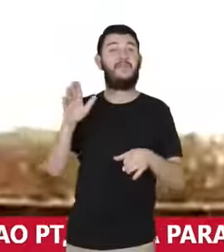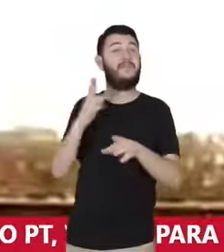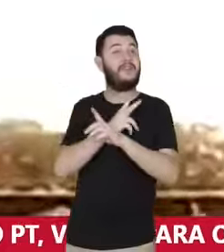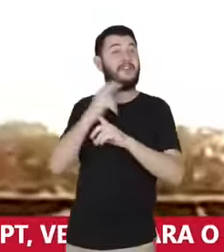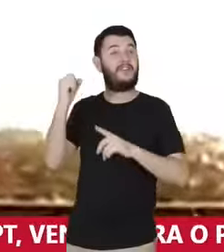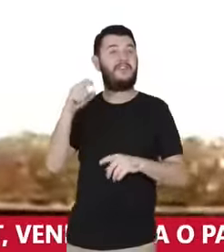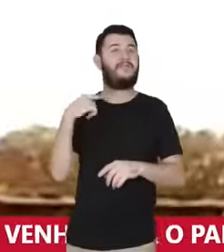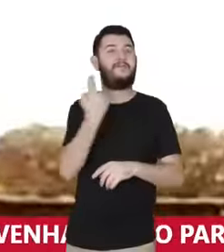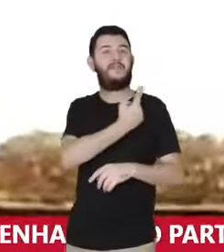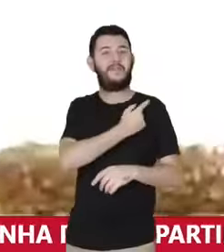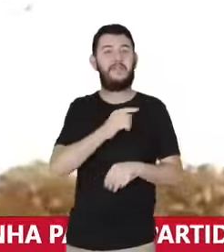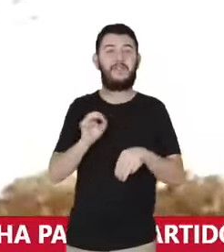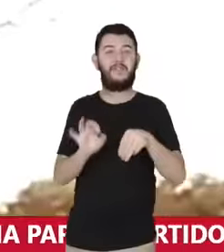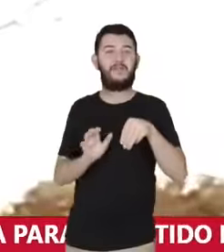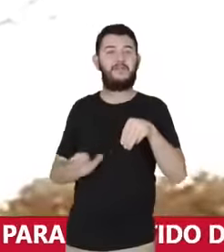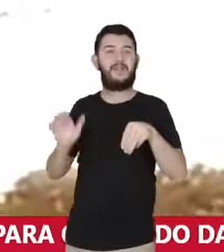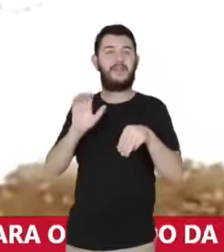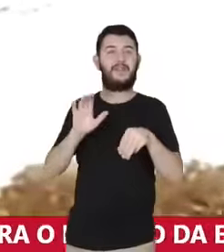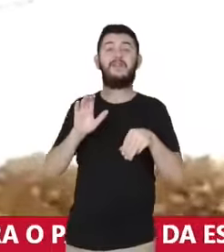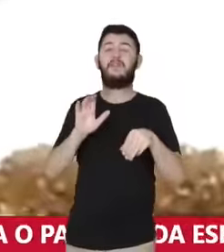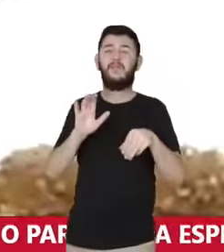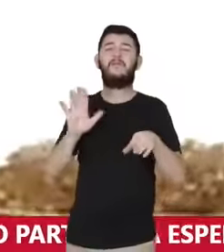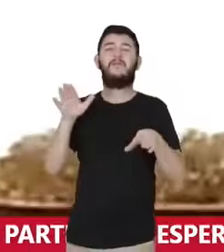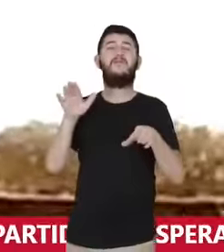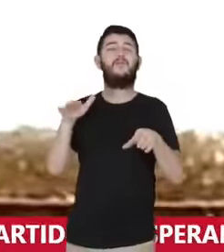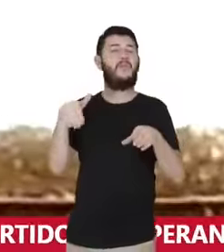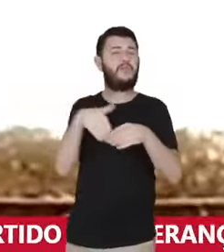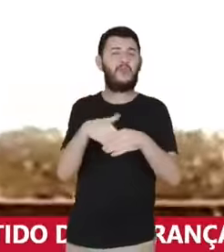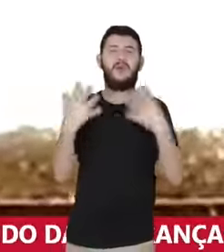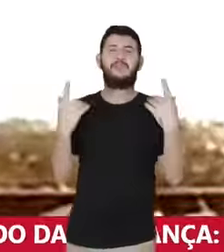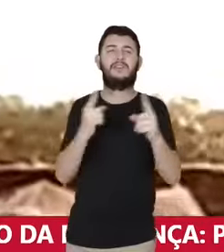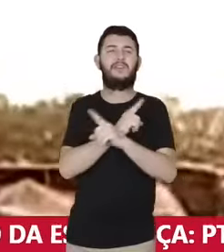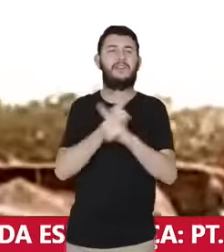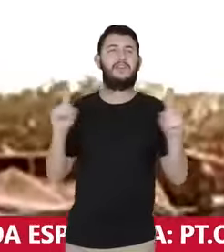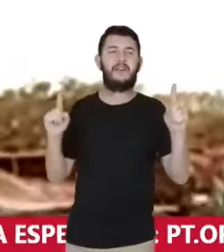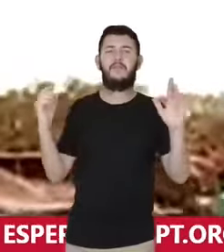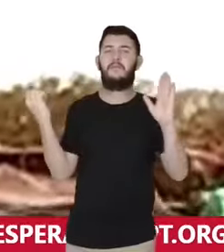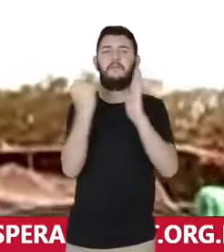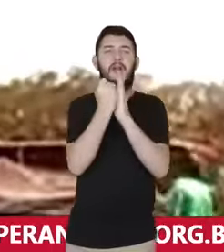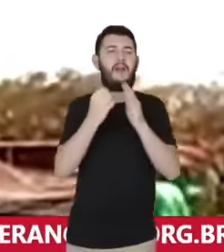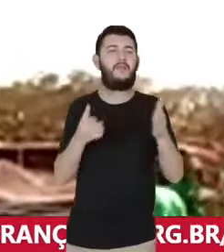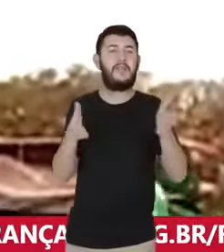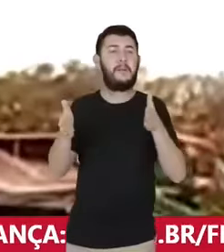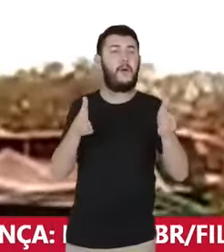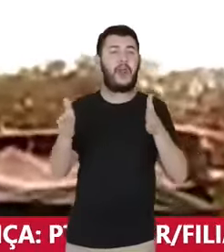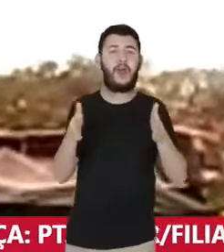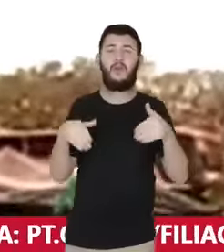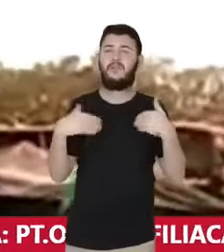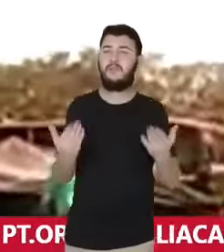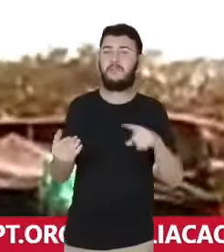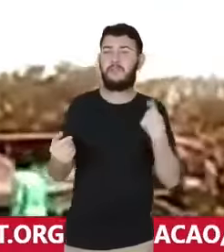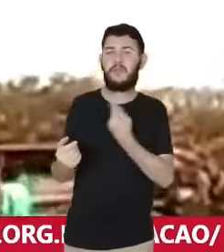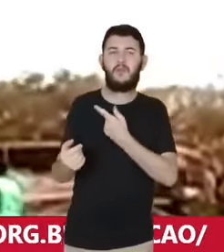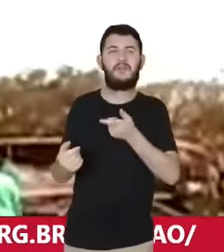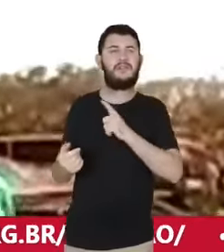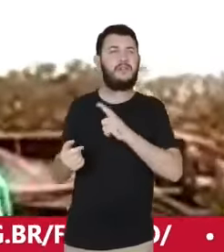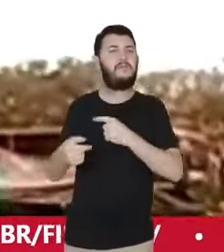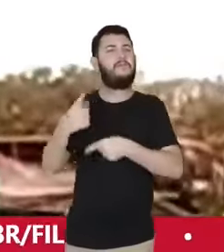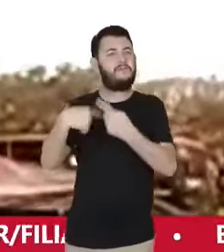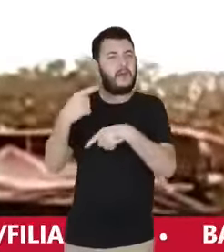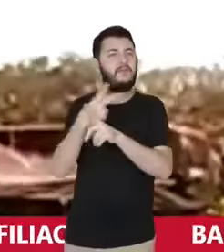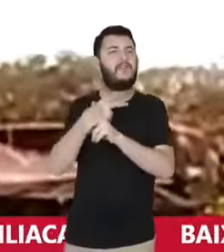dele, o ministro ter votado, né, contra a tese, então para nós já é uma grande